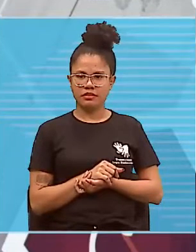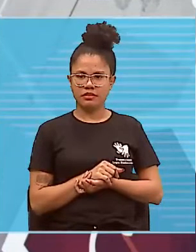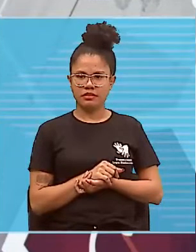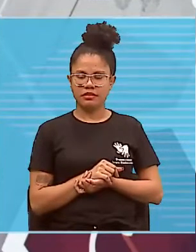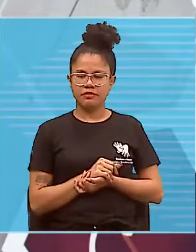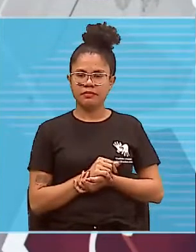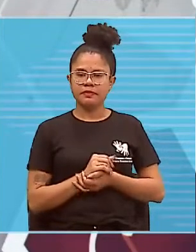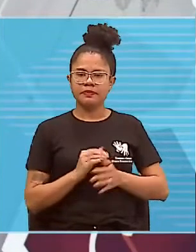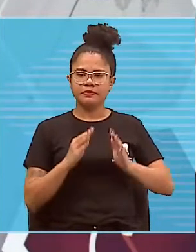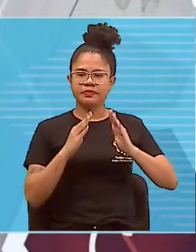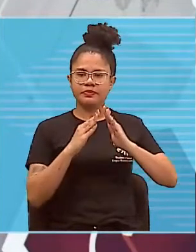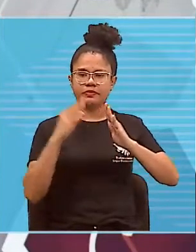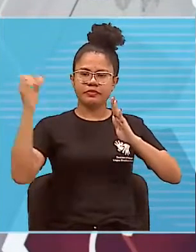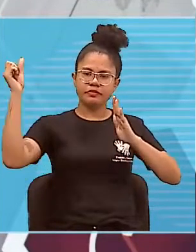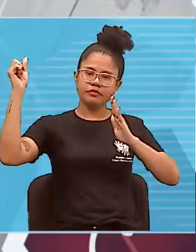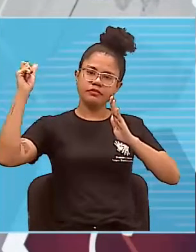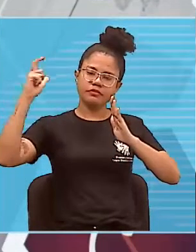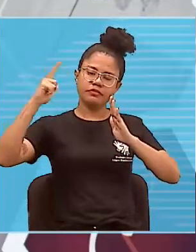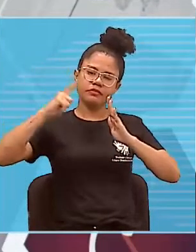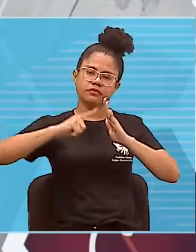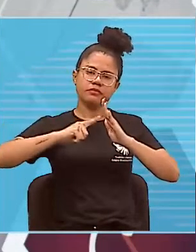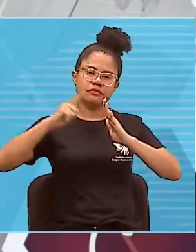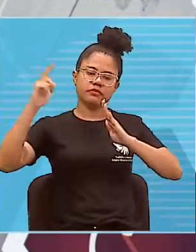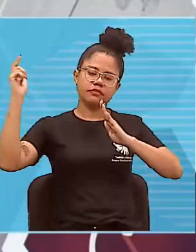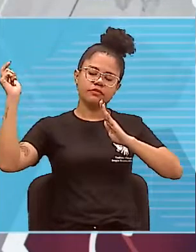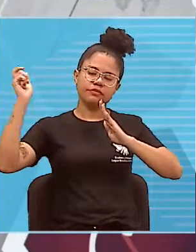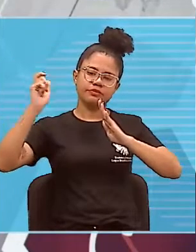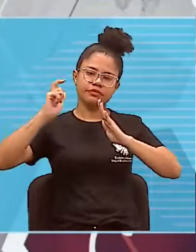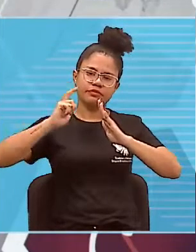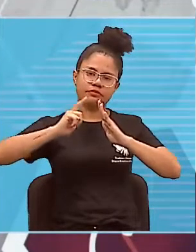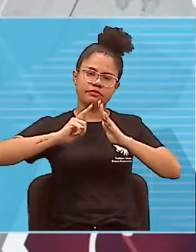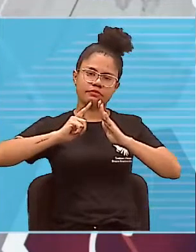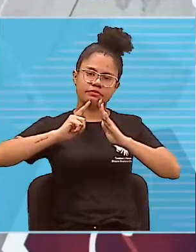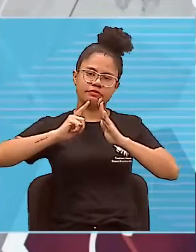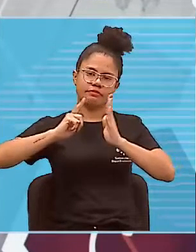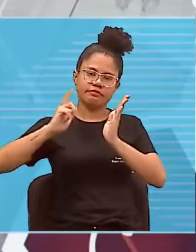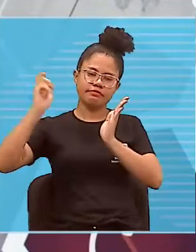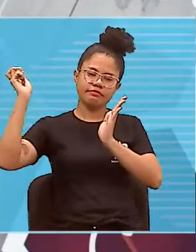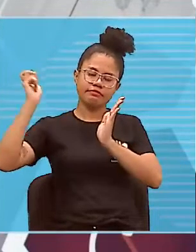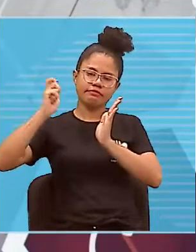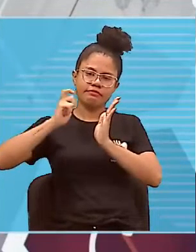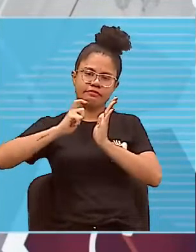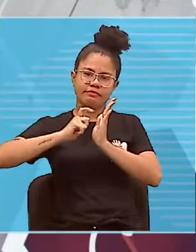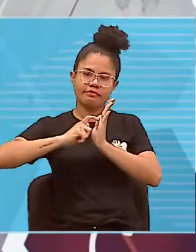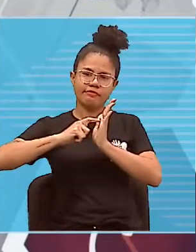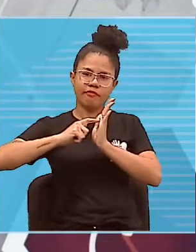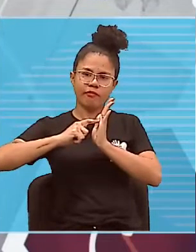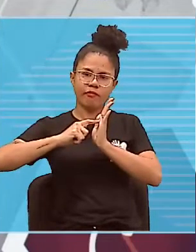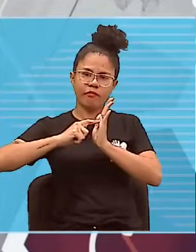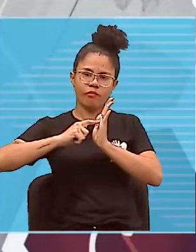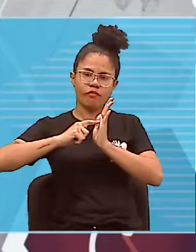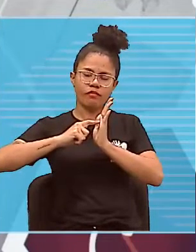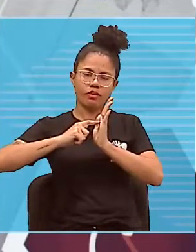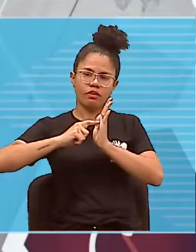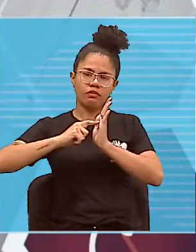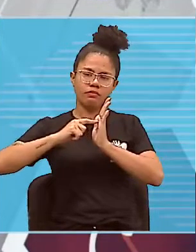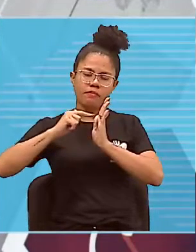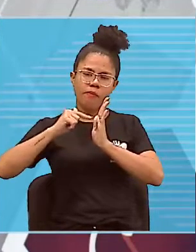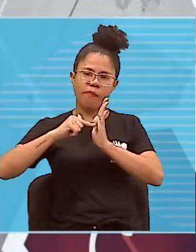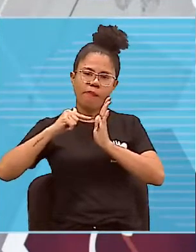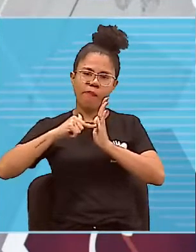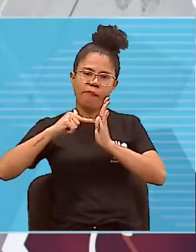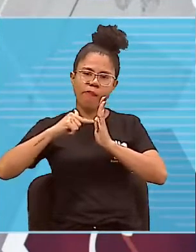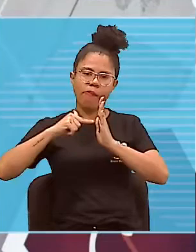incidiu um raio luminoso passando por um prisma tá E nesse